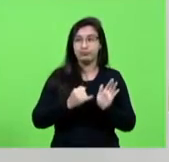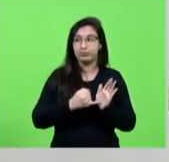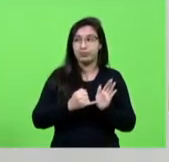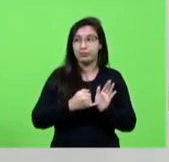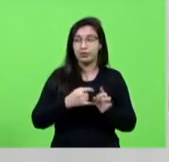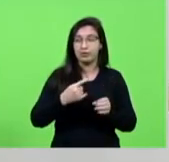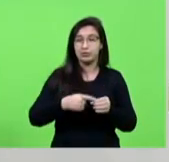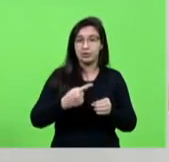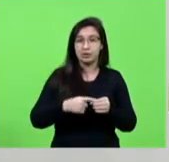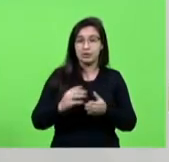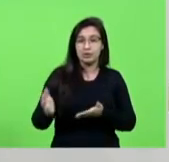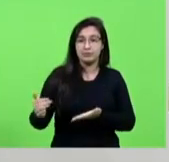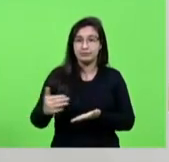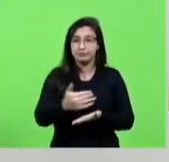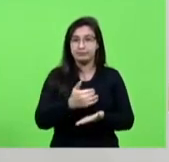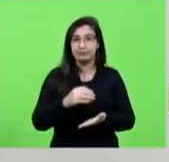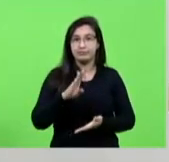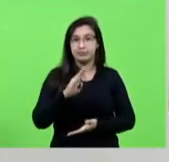pela cidade de Barra Velha.